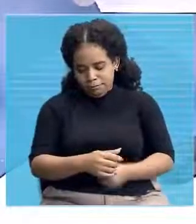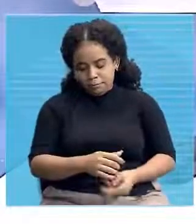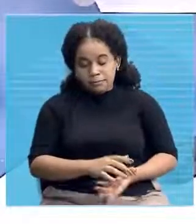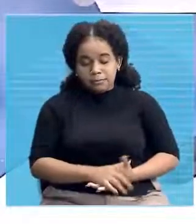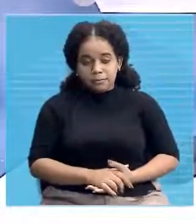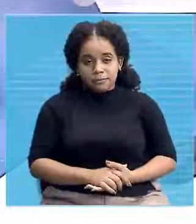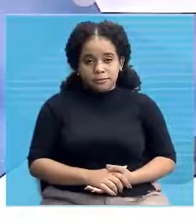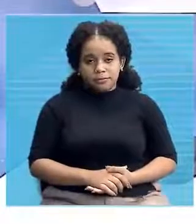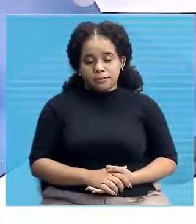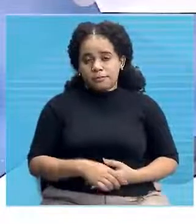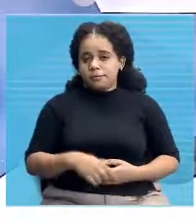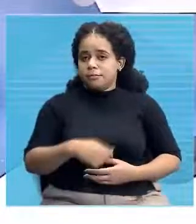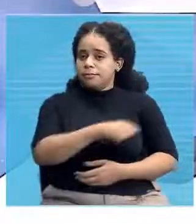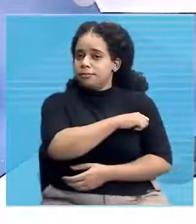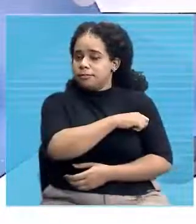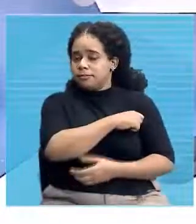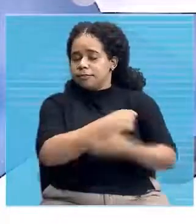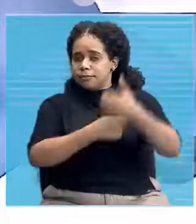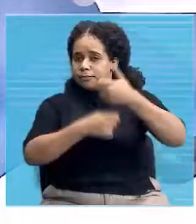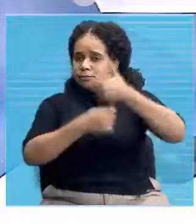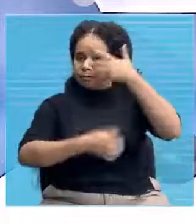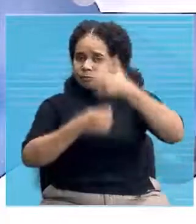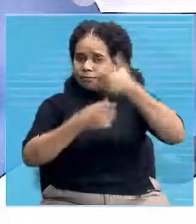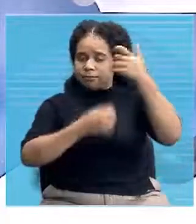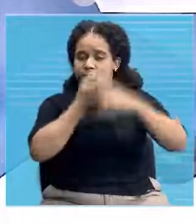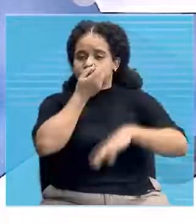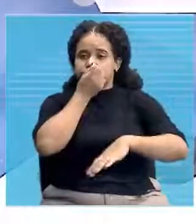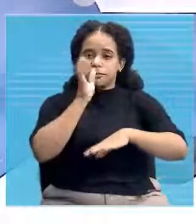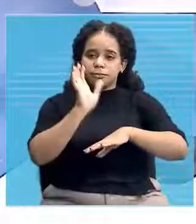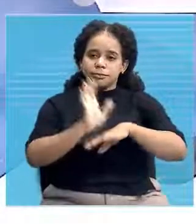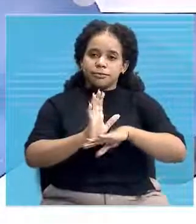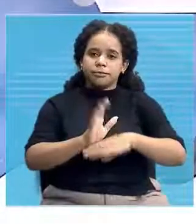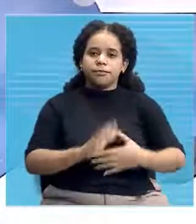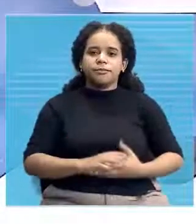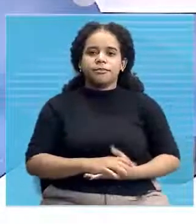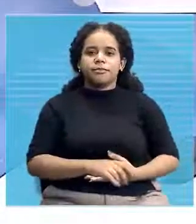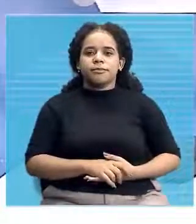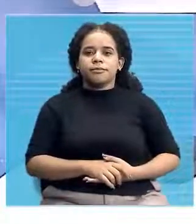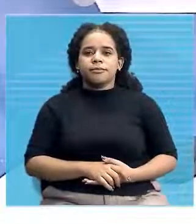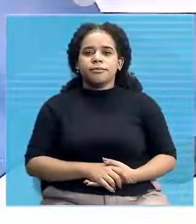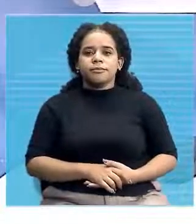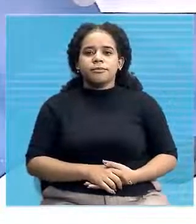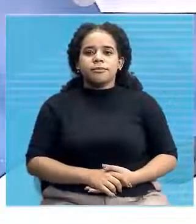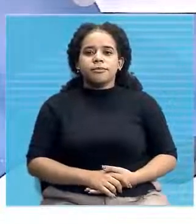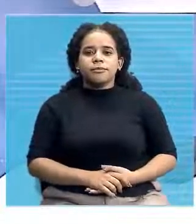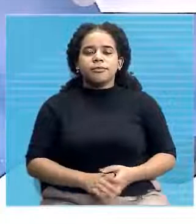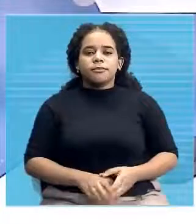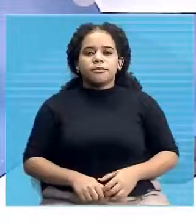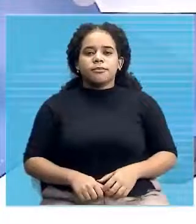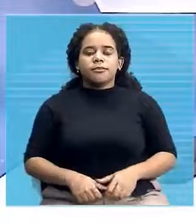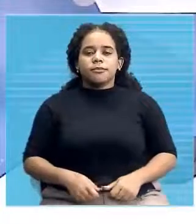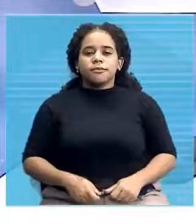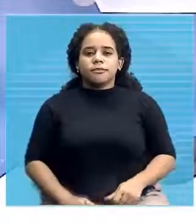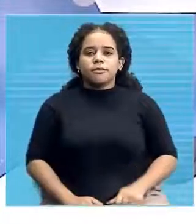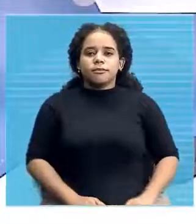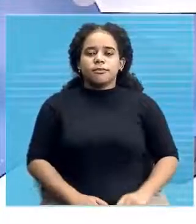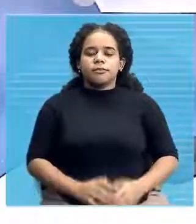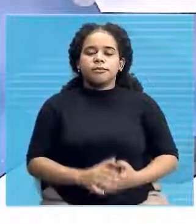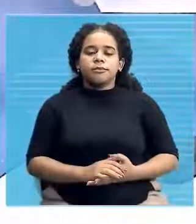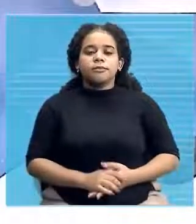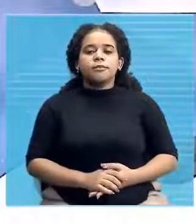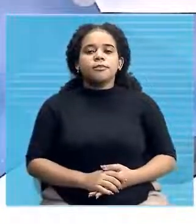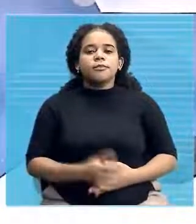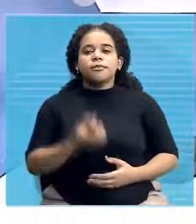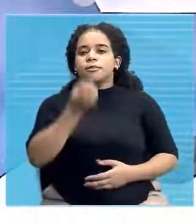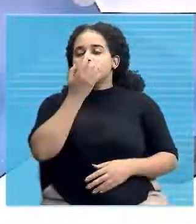Edilene, Pedro. Um grande abraço, boa tarde, meu